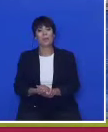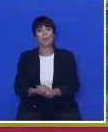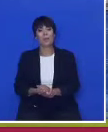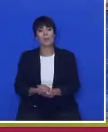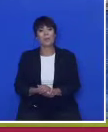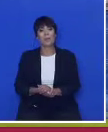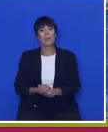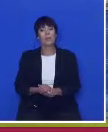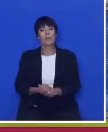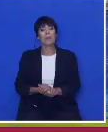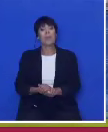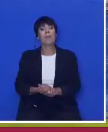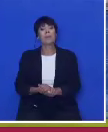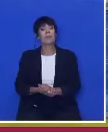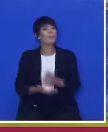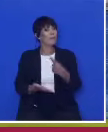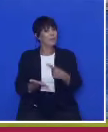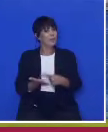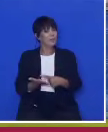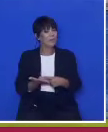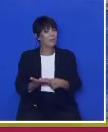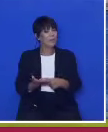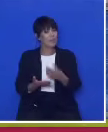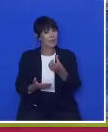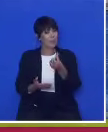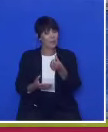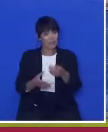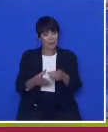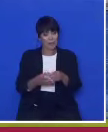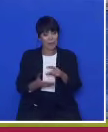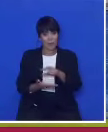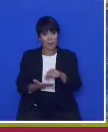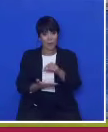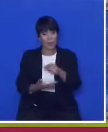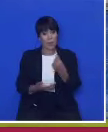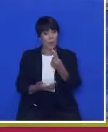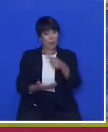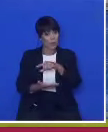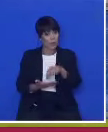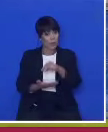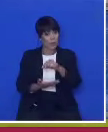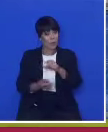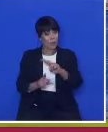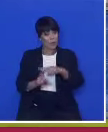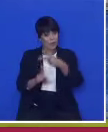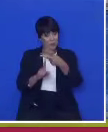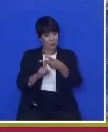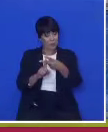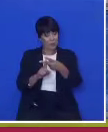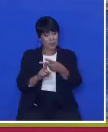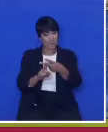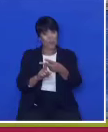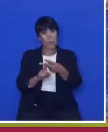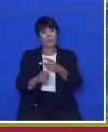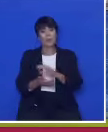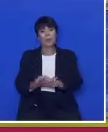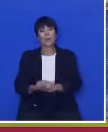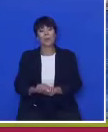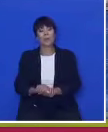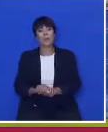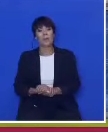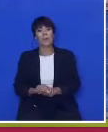20. Vamos confirmar os 6 números sorteados no primeiro sorteio da dupla cena, concurso